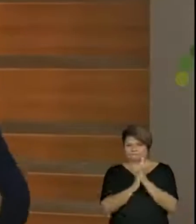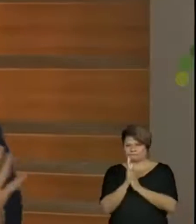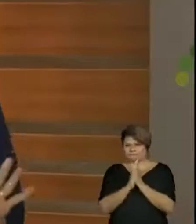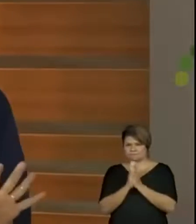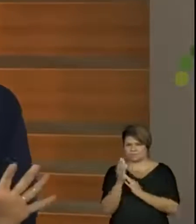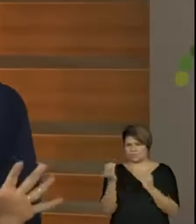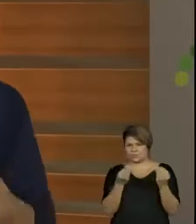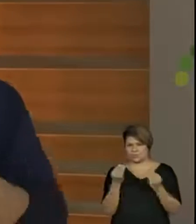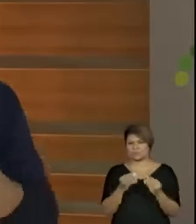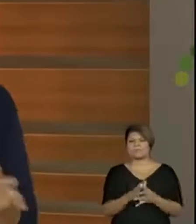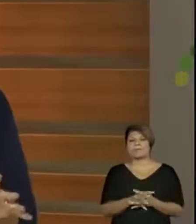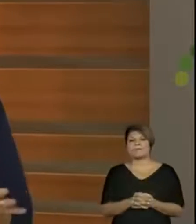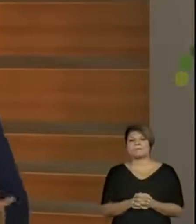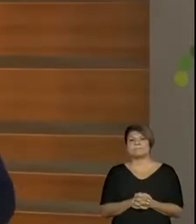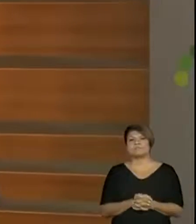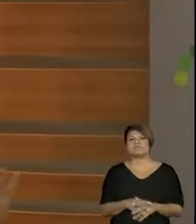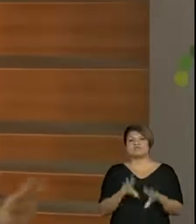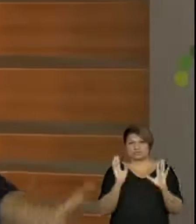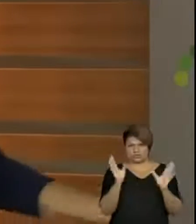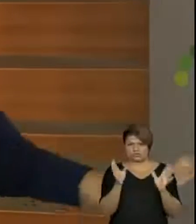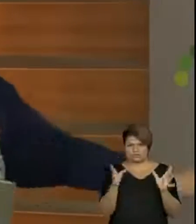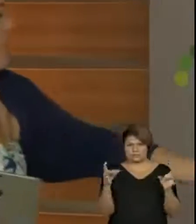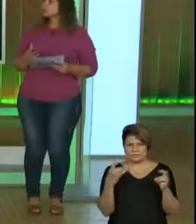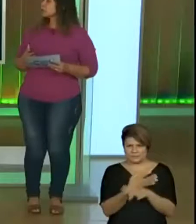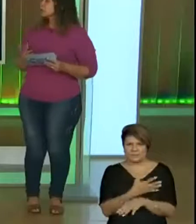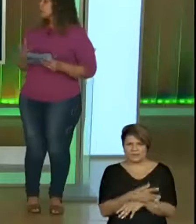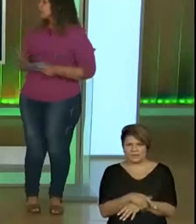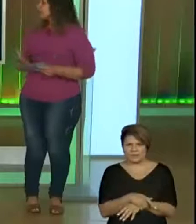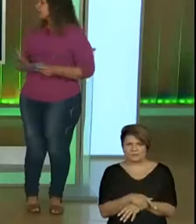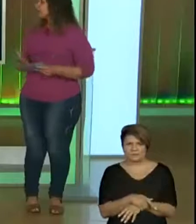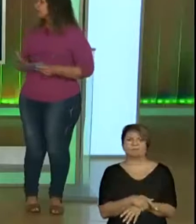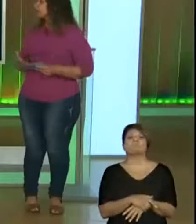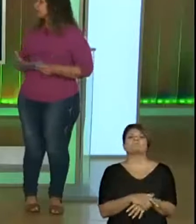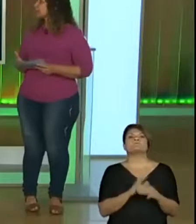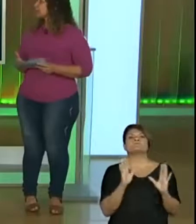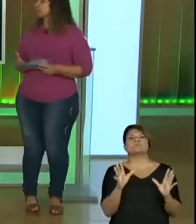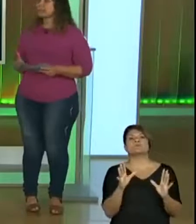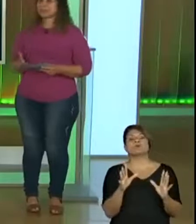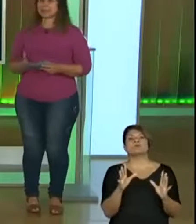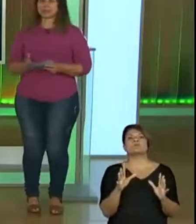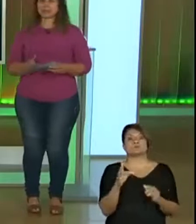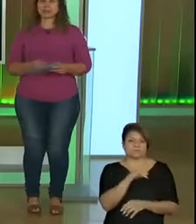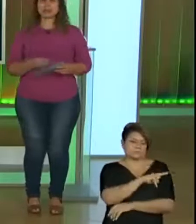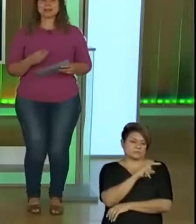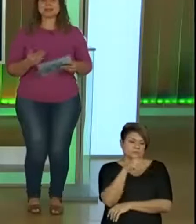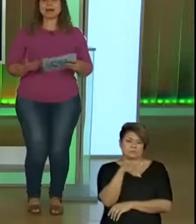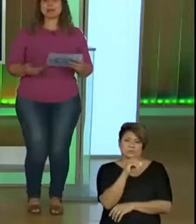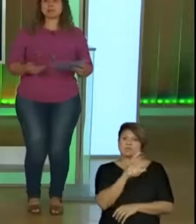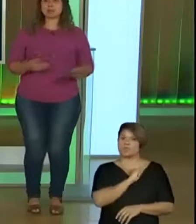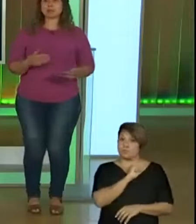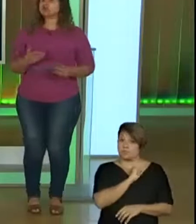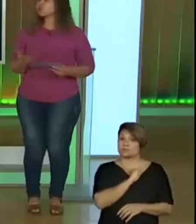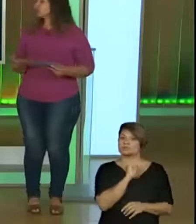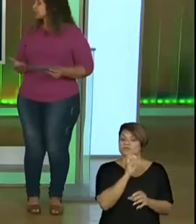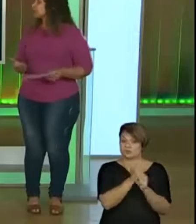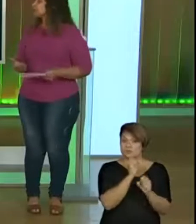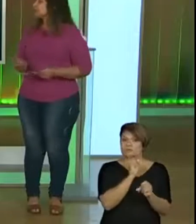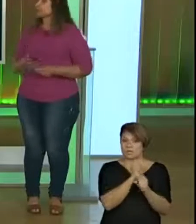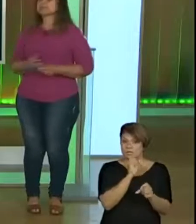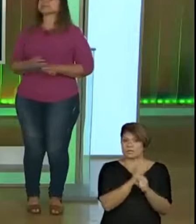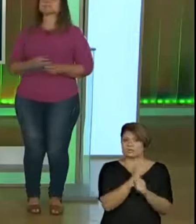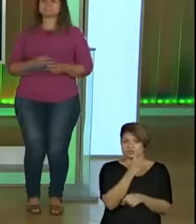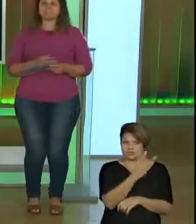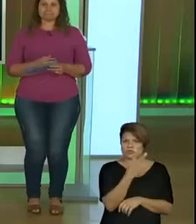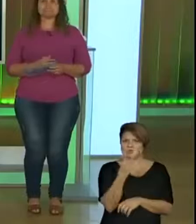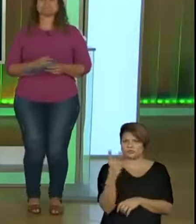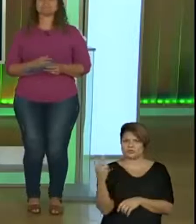Já esquentou? Já está preparado? Posso e passar para a segunda? E aluno do segundo ano gosta de contar de dois em dois, né? Eles acham mais rápido quando a gente conta de dois em dois. E a